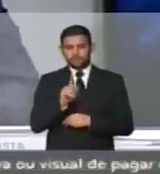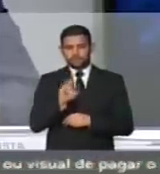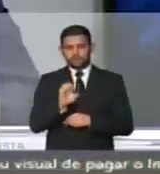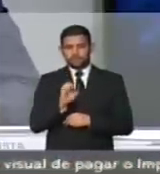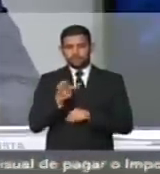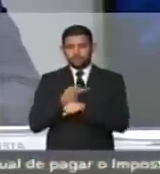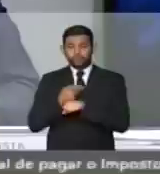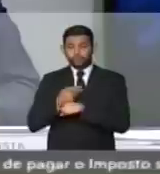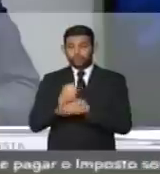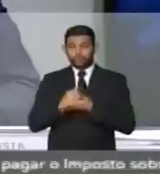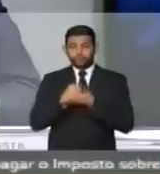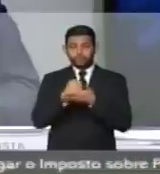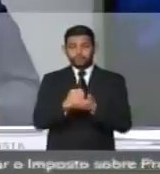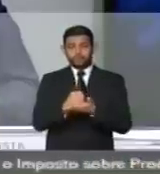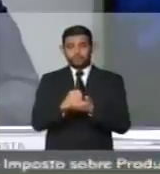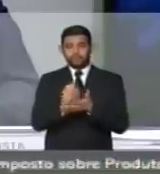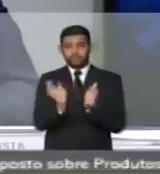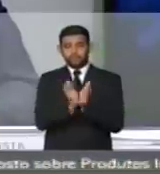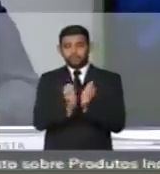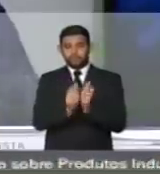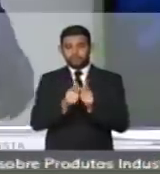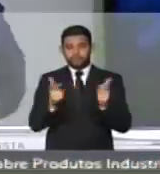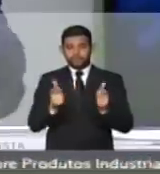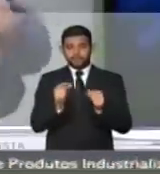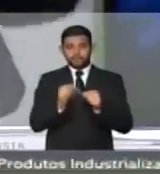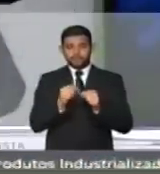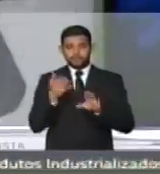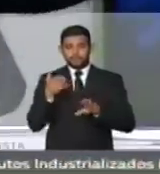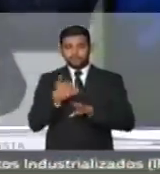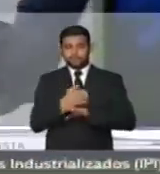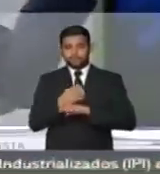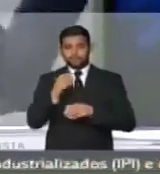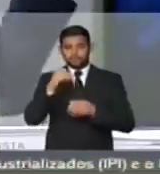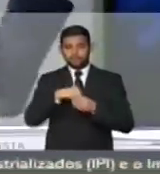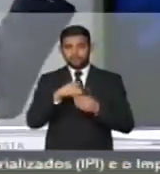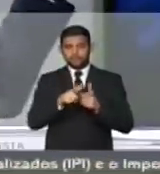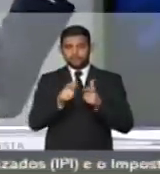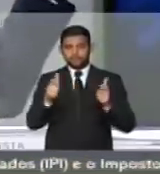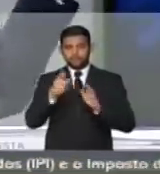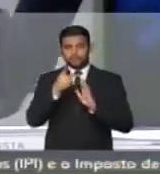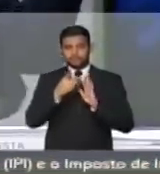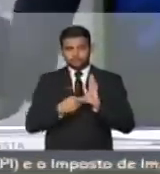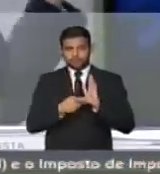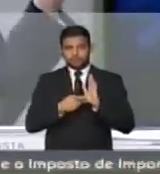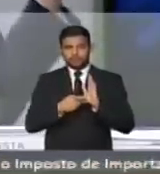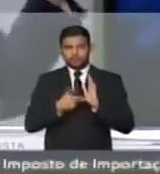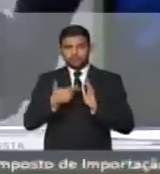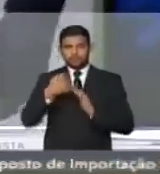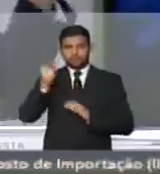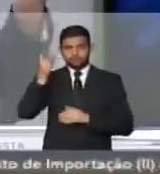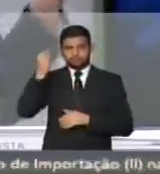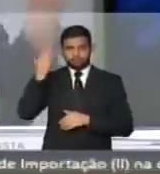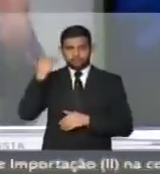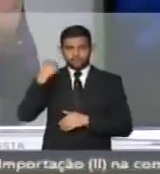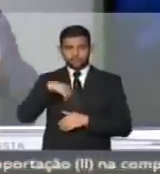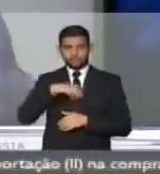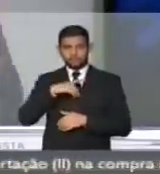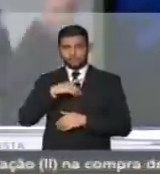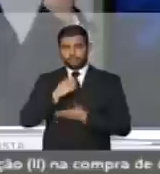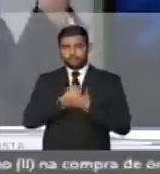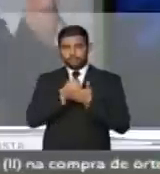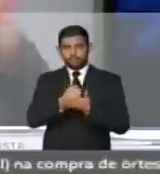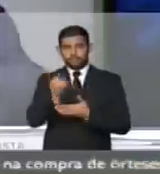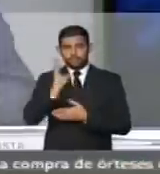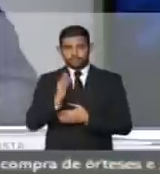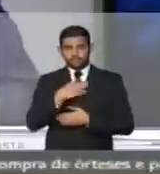parceiros, grupos grandes que venham ocupar o espaço nos grandes projetos, que no fundo vão beneficiar o Brasil,